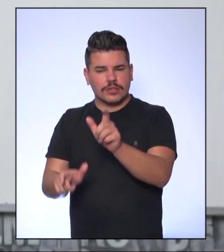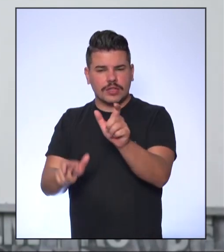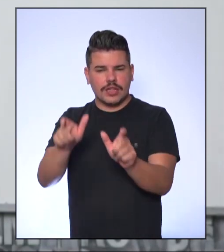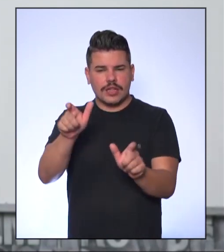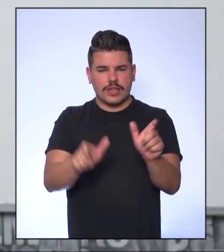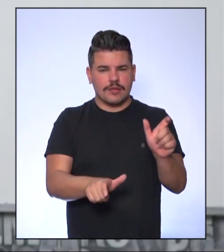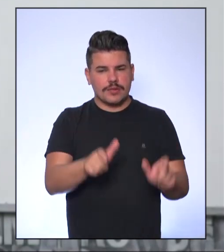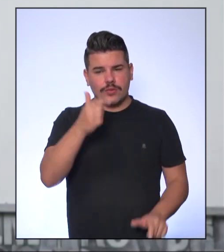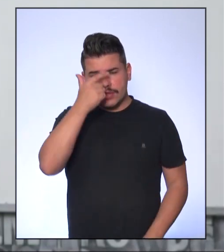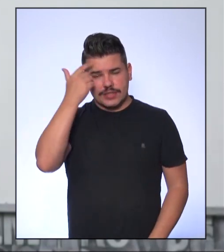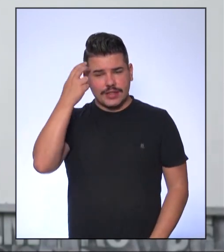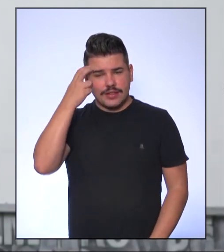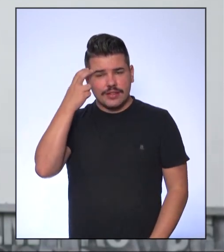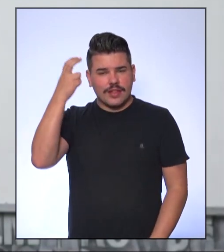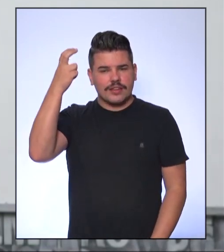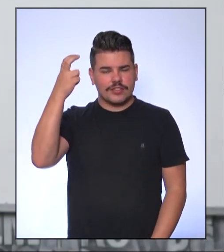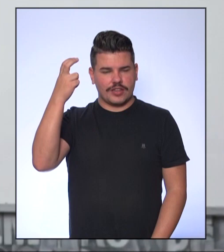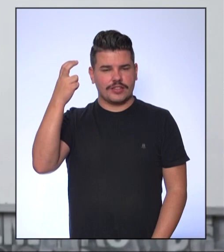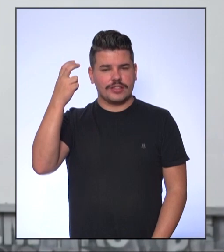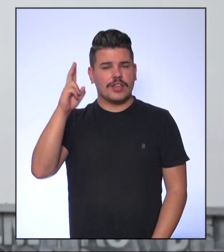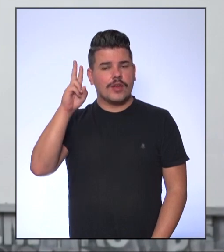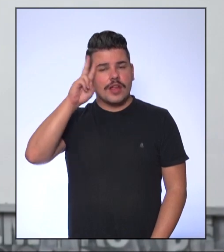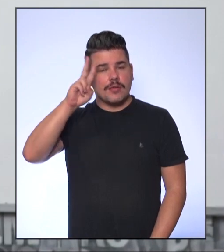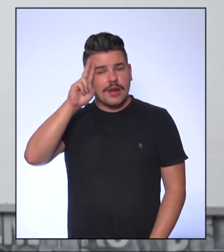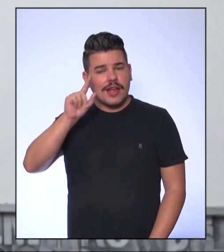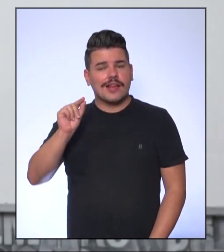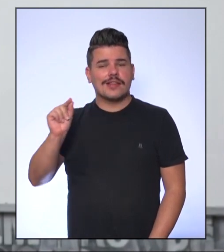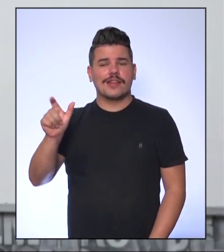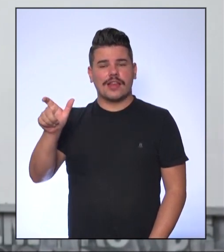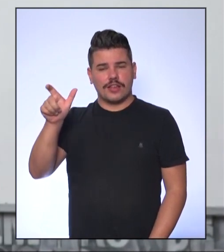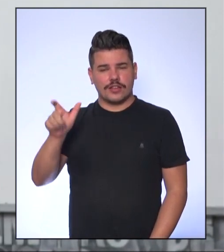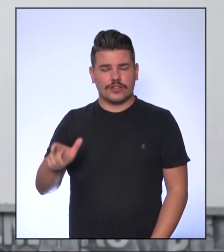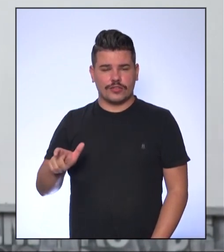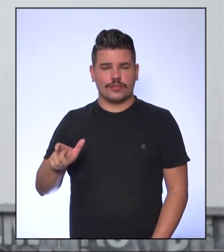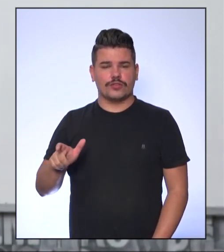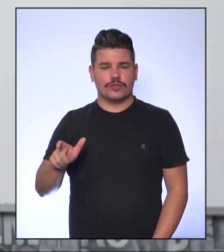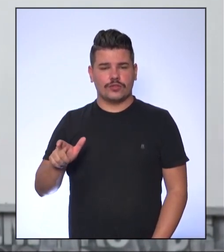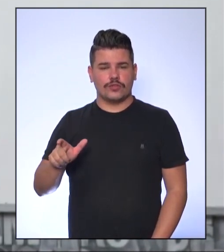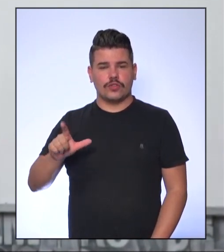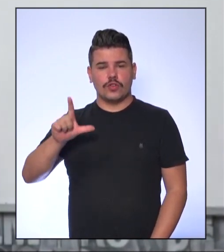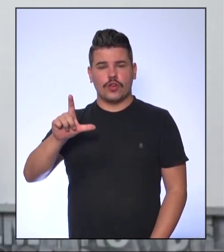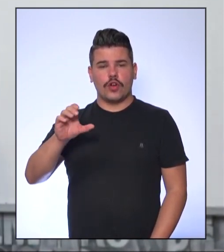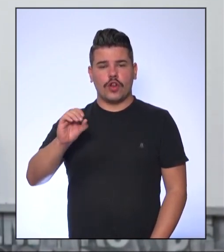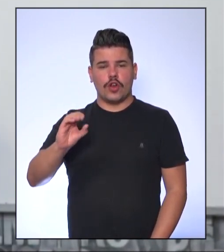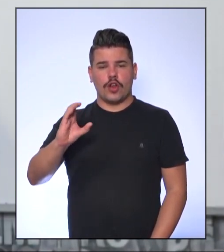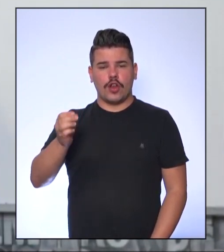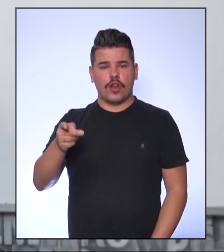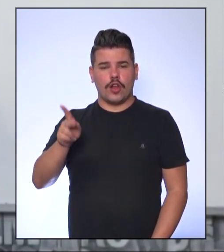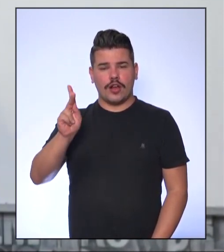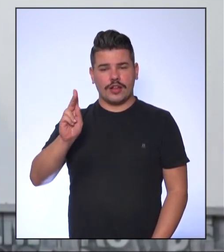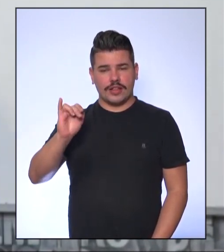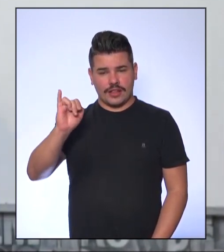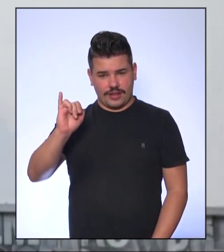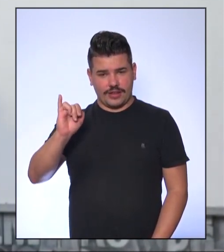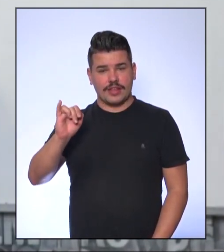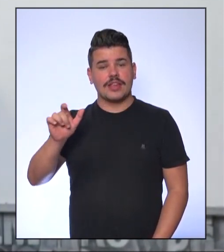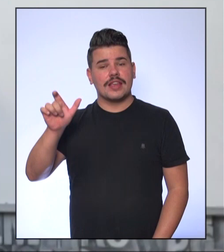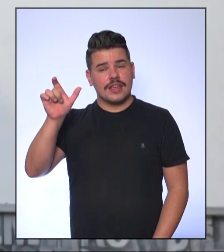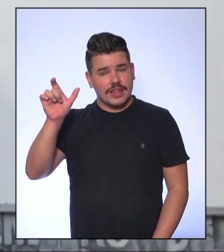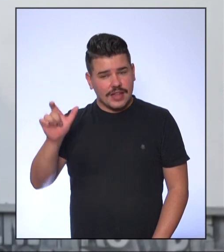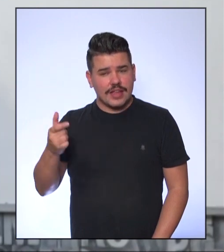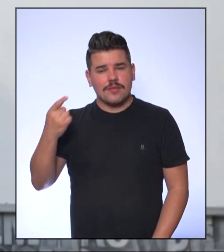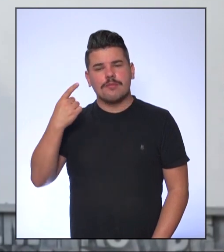por exemplo, em John Locke, com a sua contemplação ímpar em torno